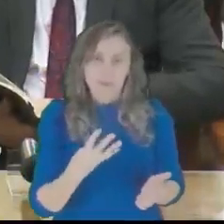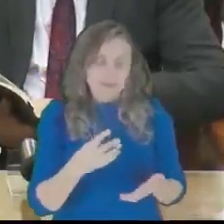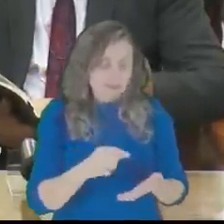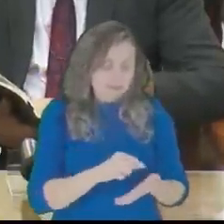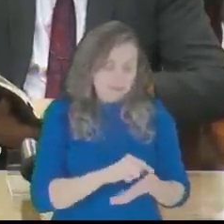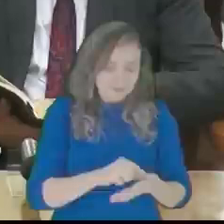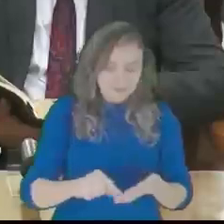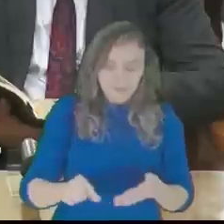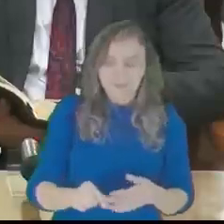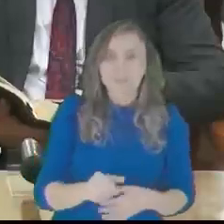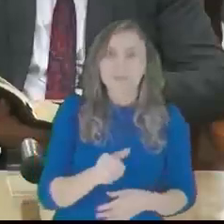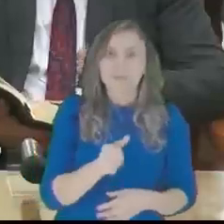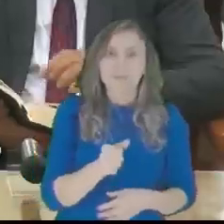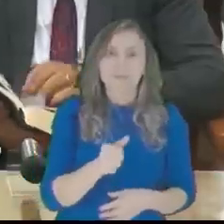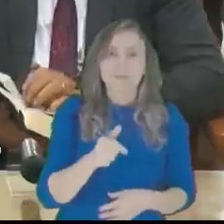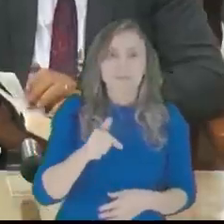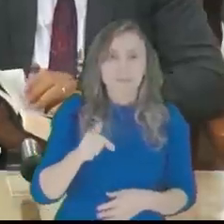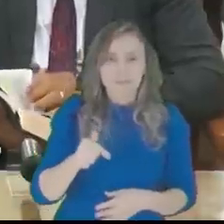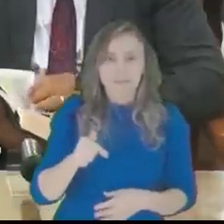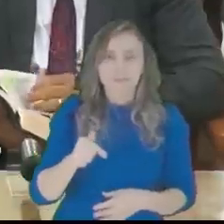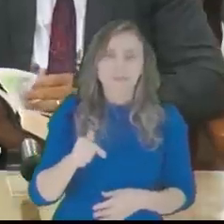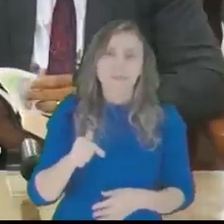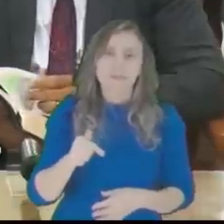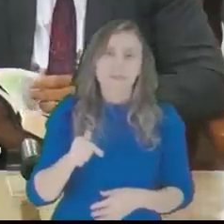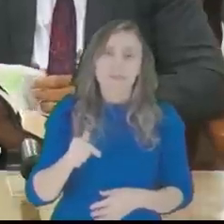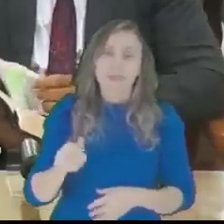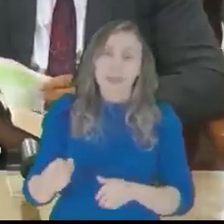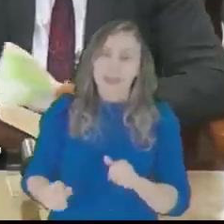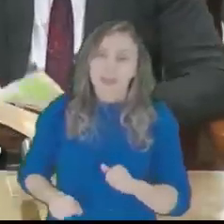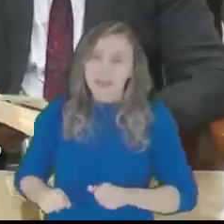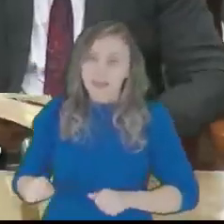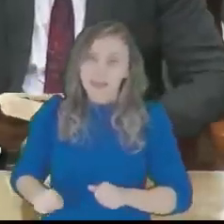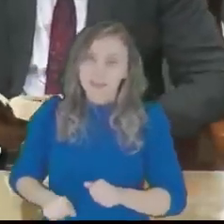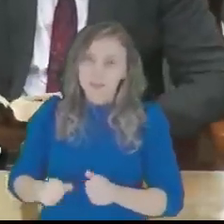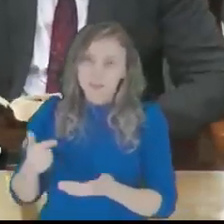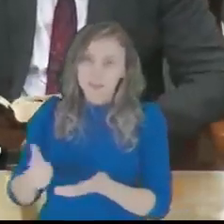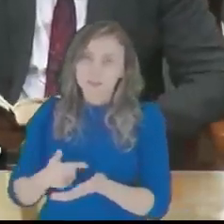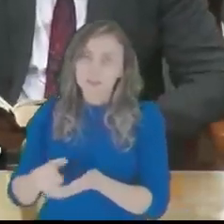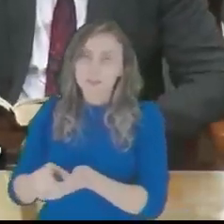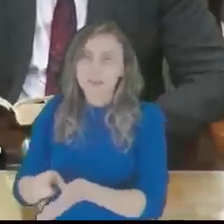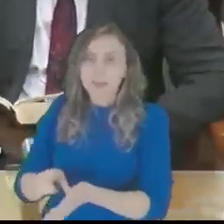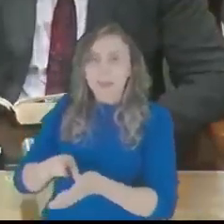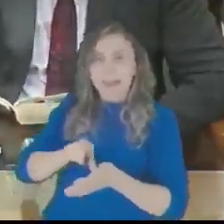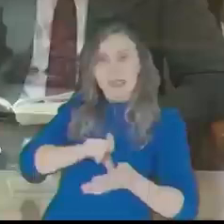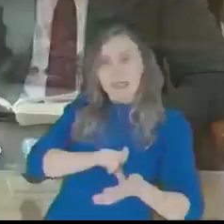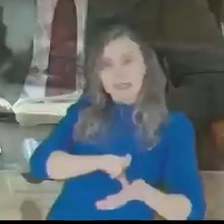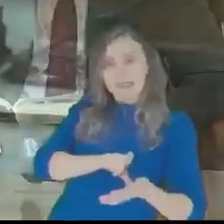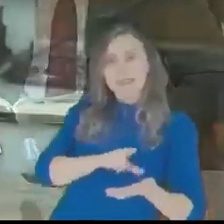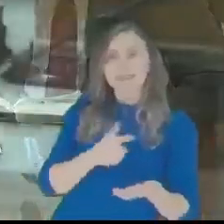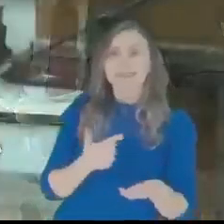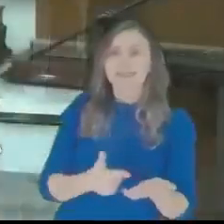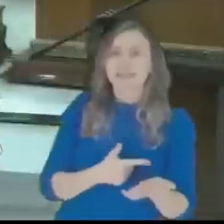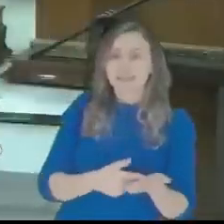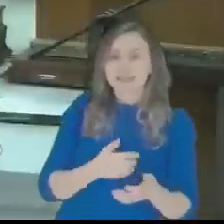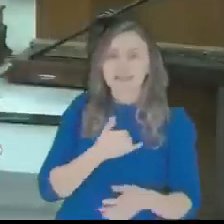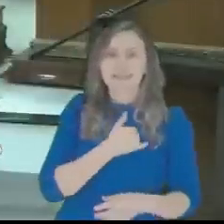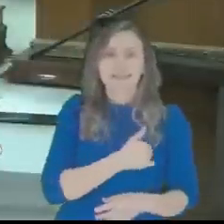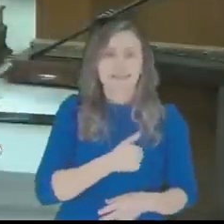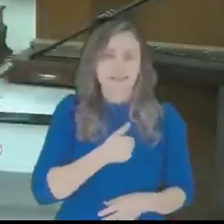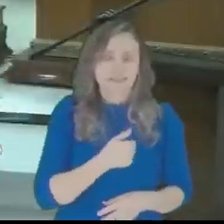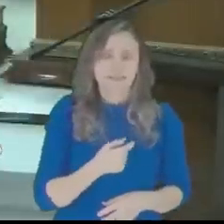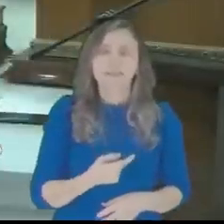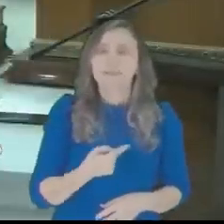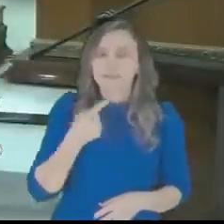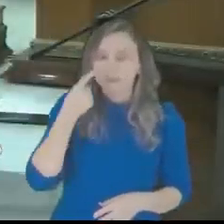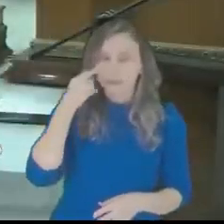de Atos. João é colado em Atos. São João capítulo 14, versículo 17. Uma prova que o Espírito Santo